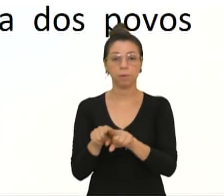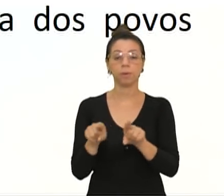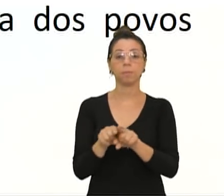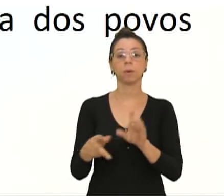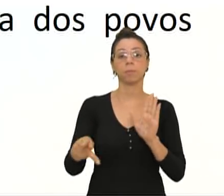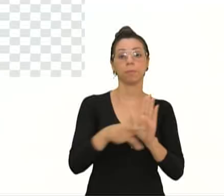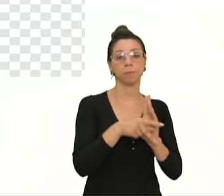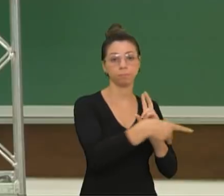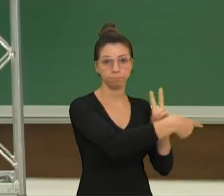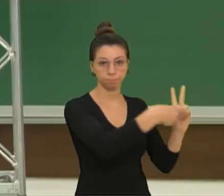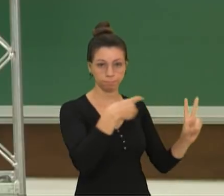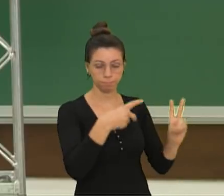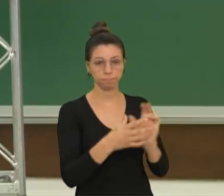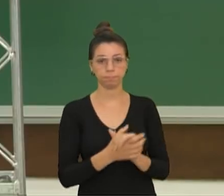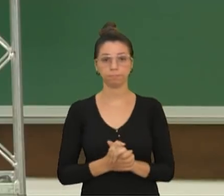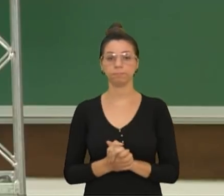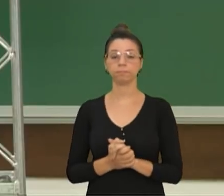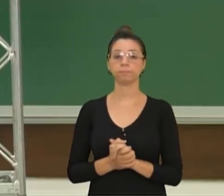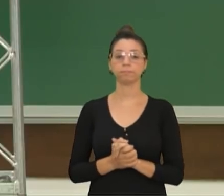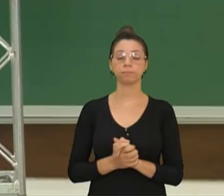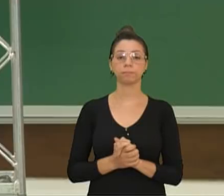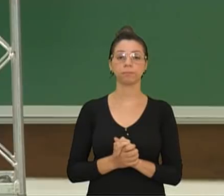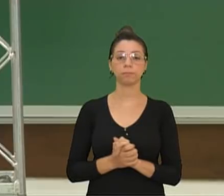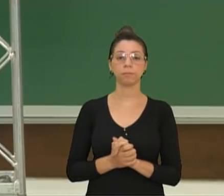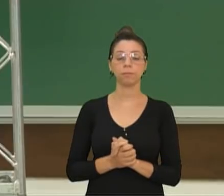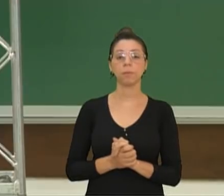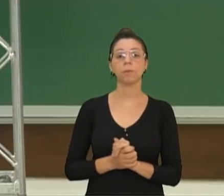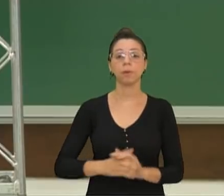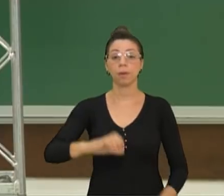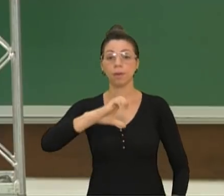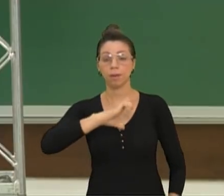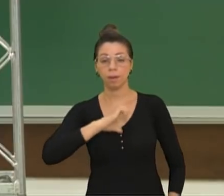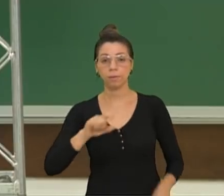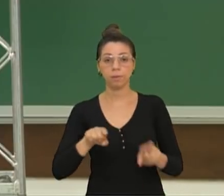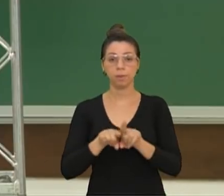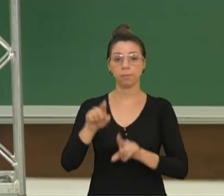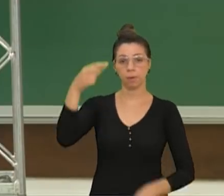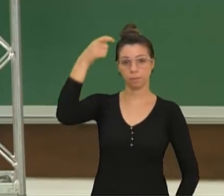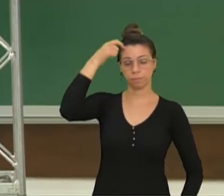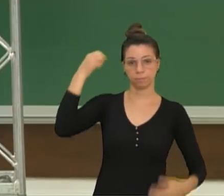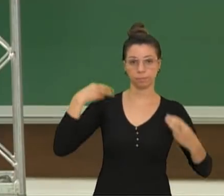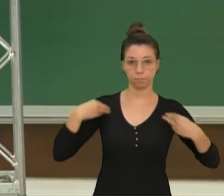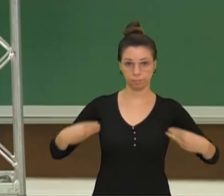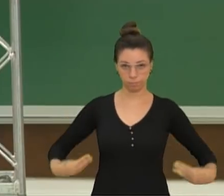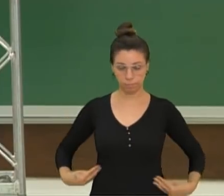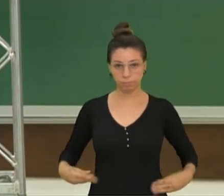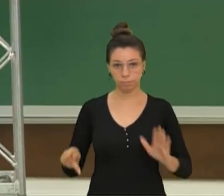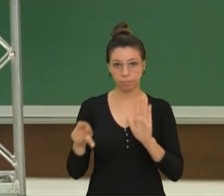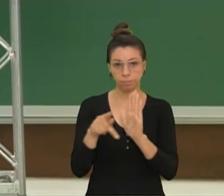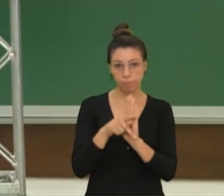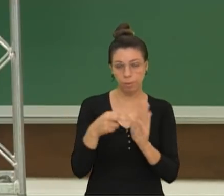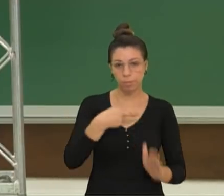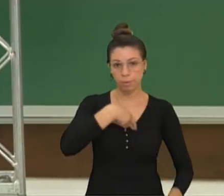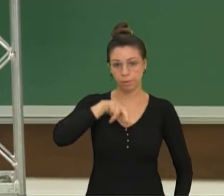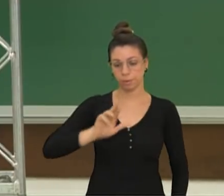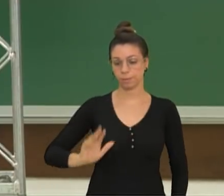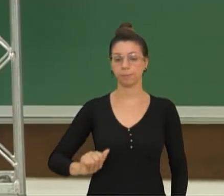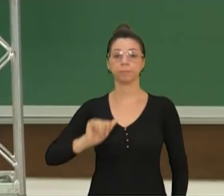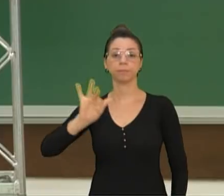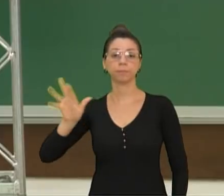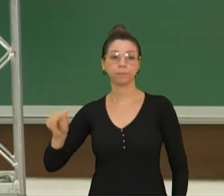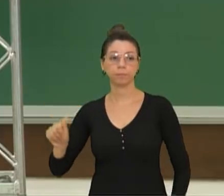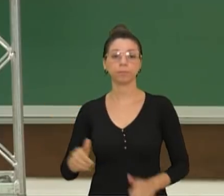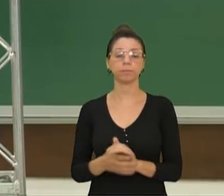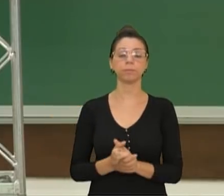povos africanos. Princípios éticos e valores morais, matriz africana. Aqui nós temos